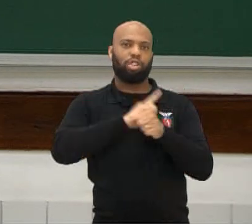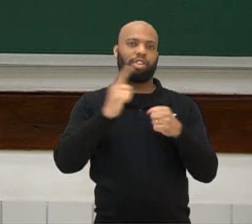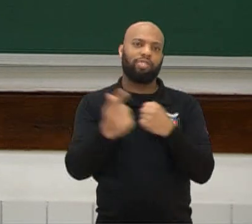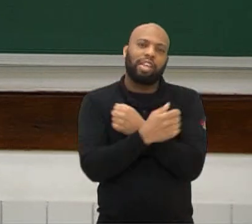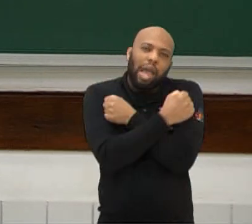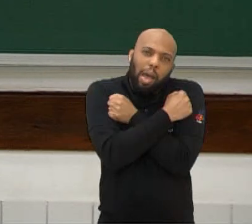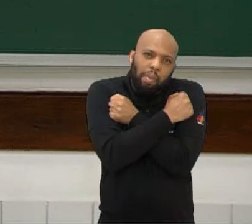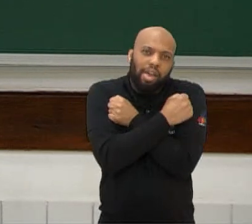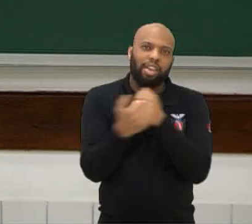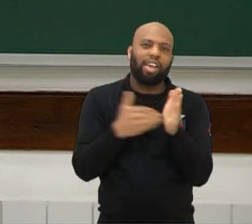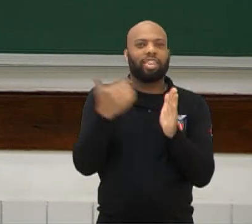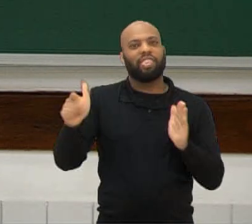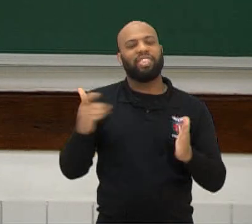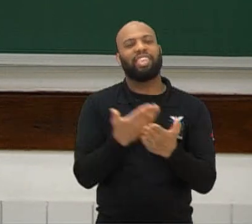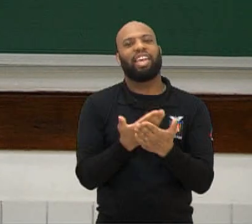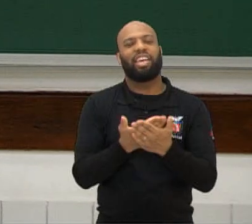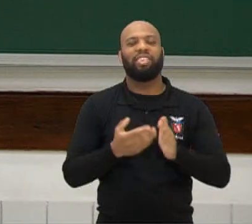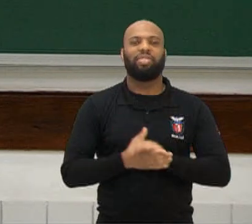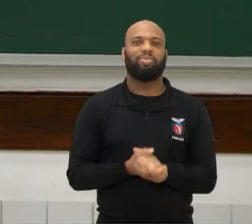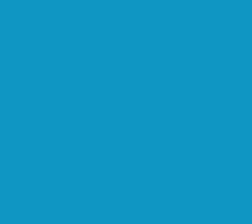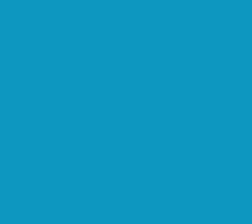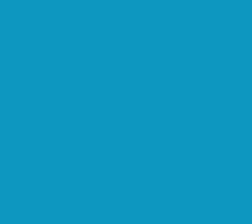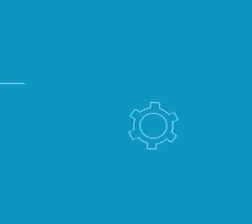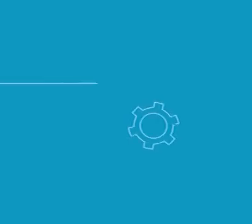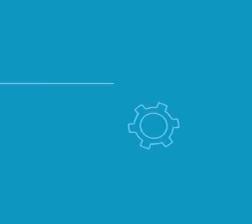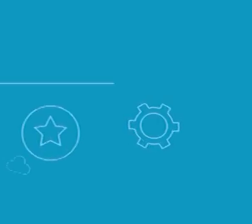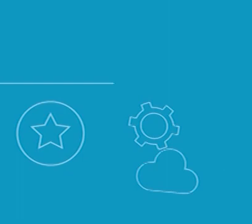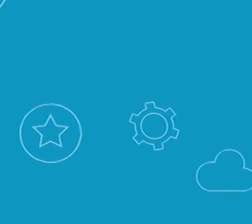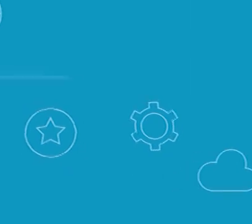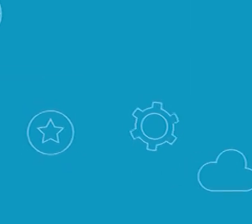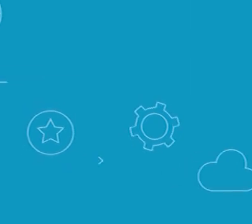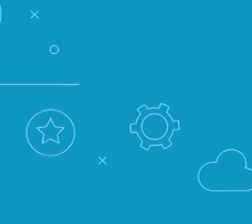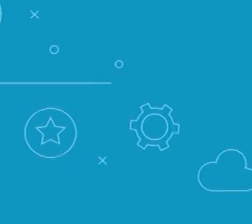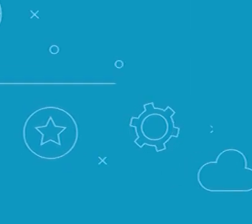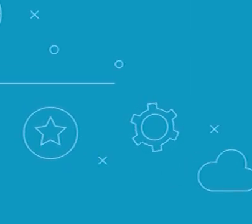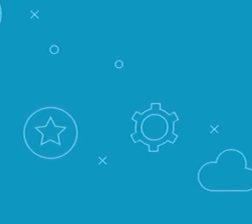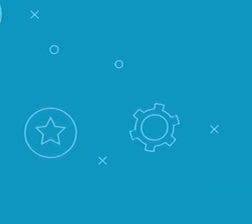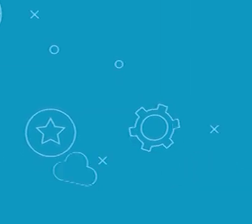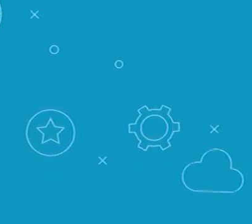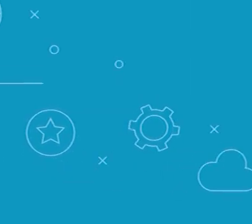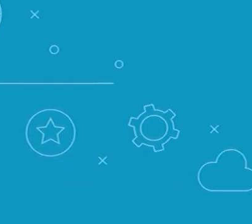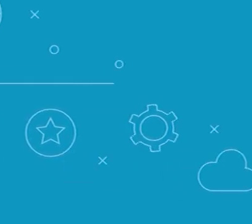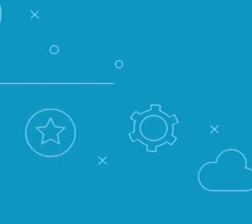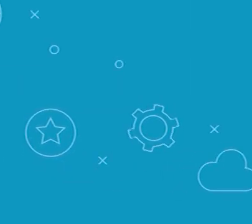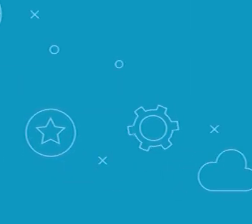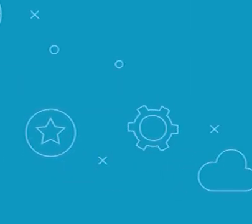Um abraço e até lá!